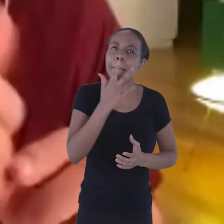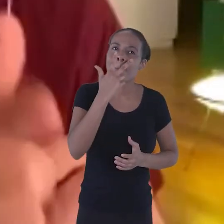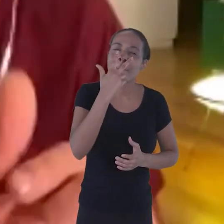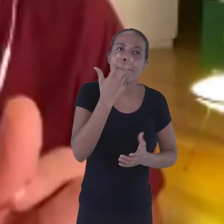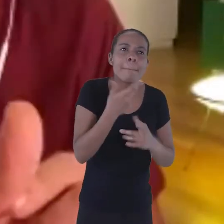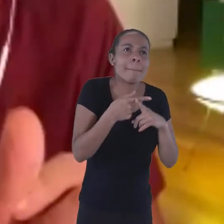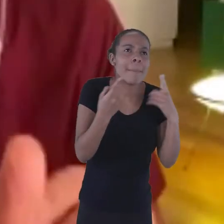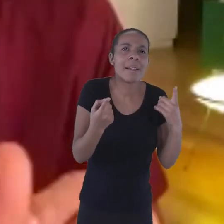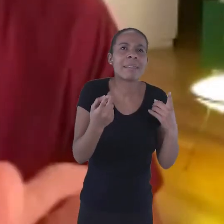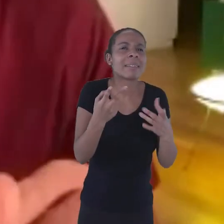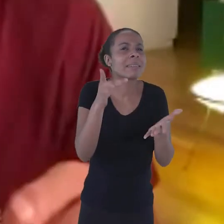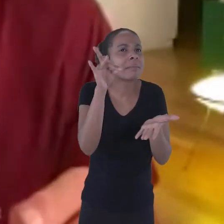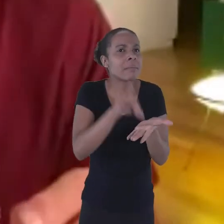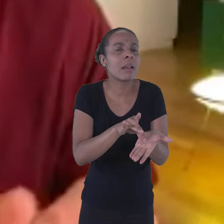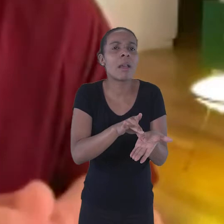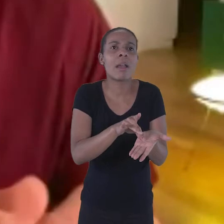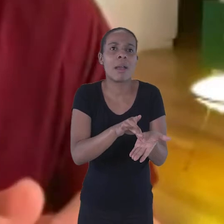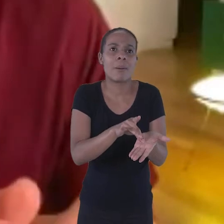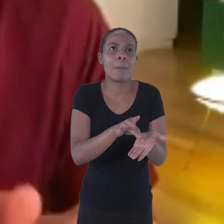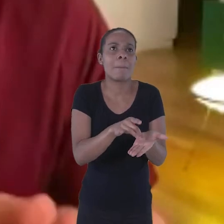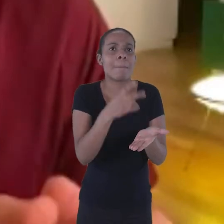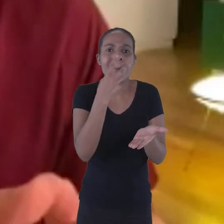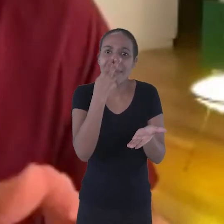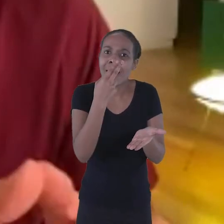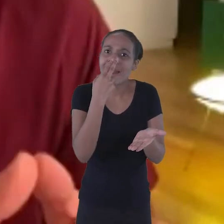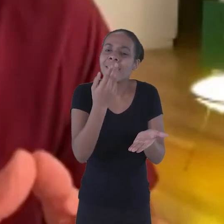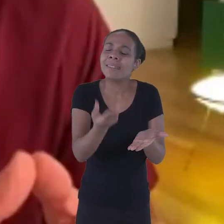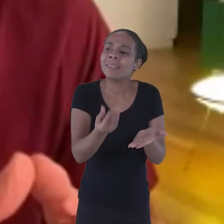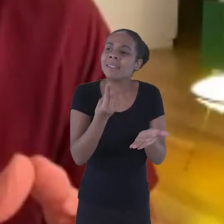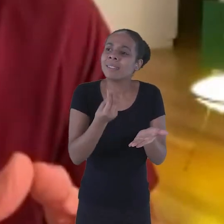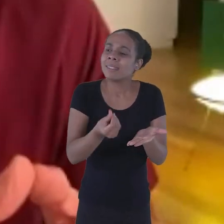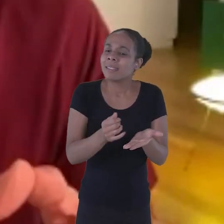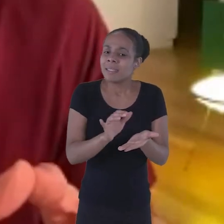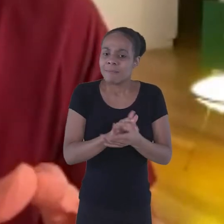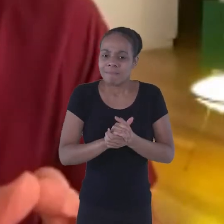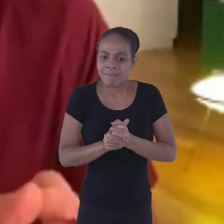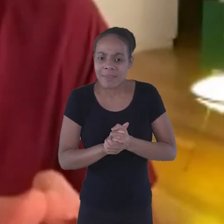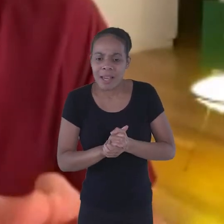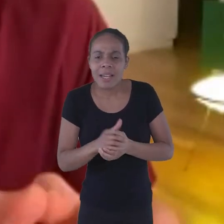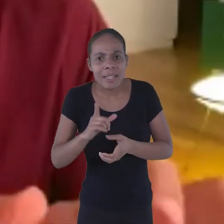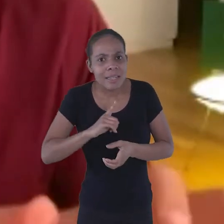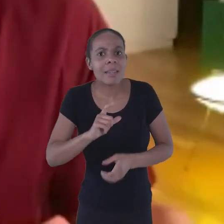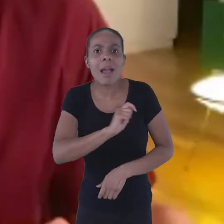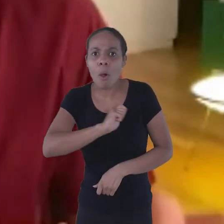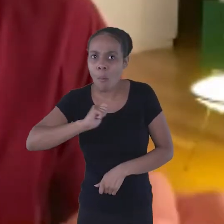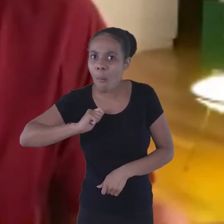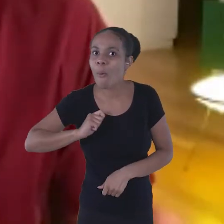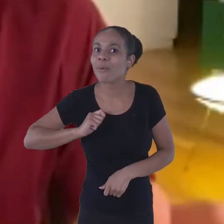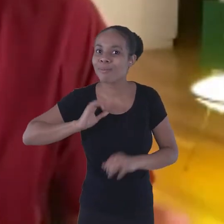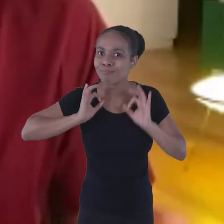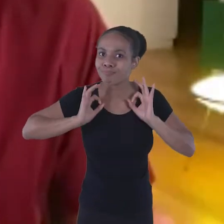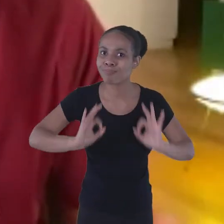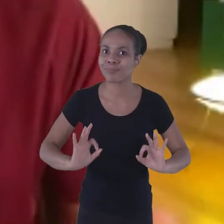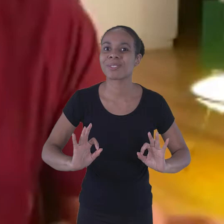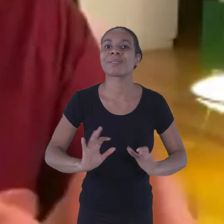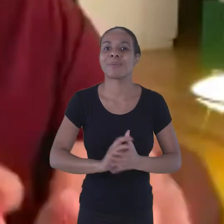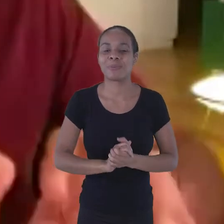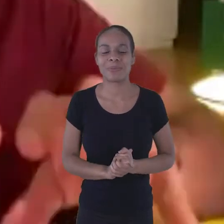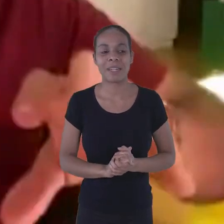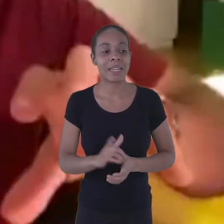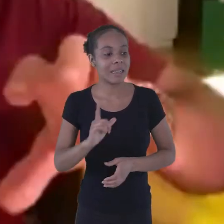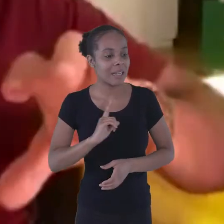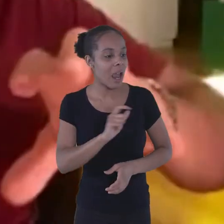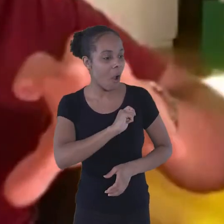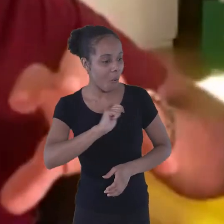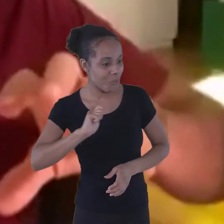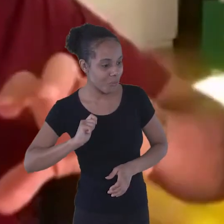uma questão aí na autoria. A autoria realmente é a viagem